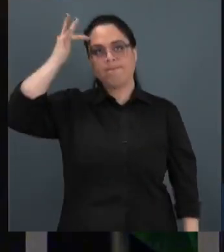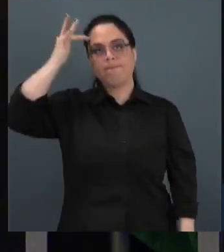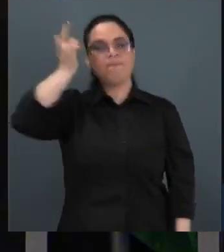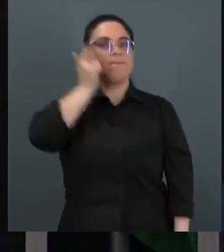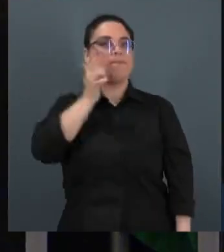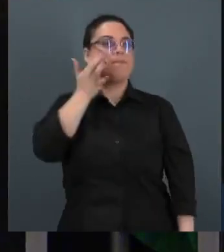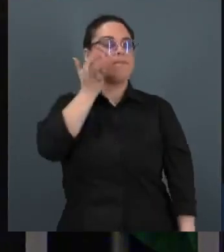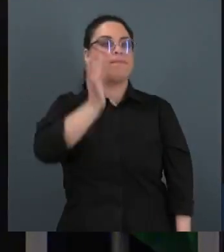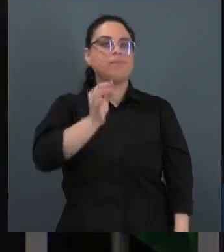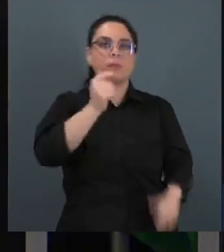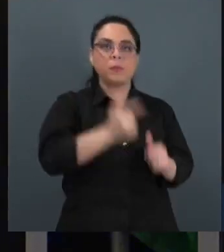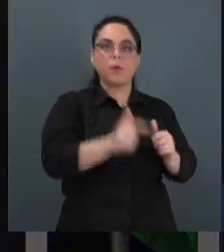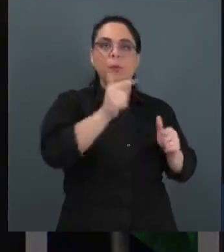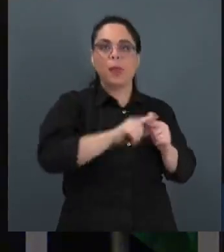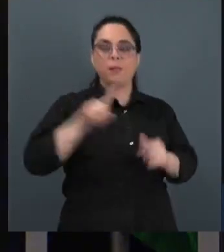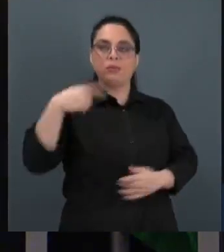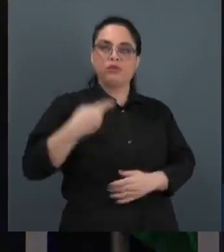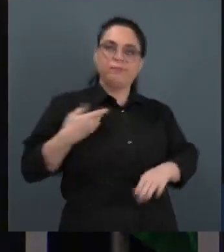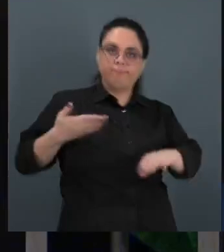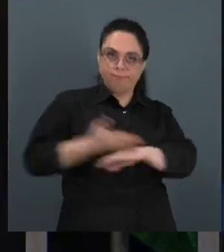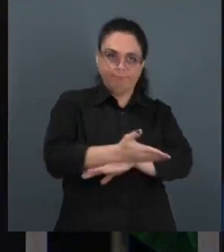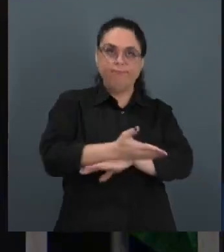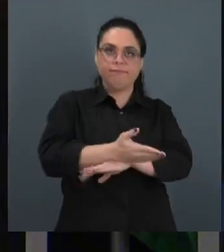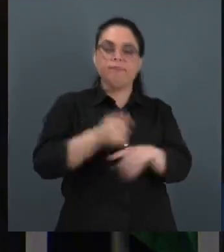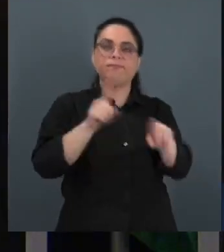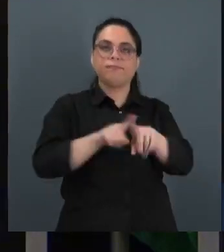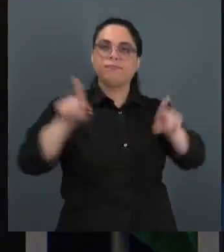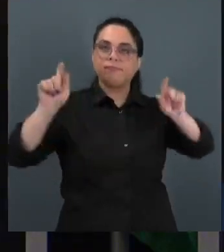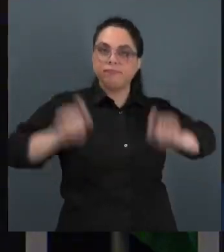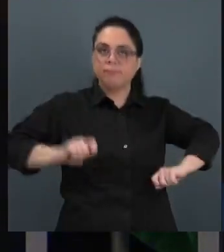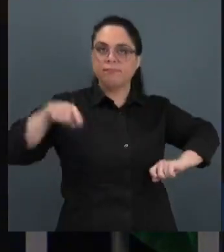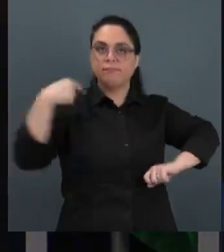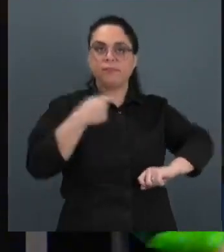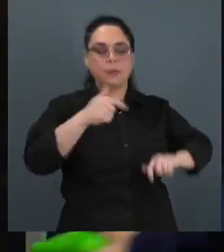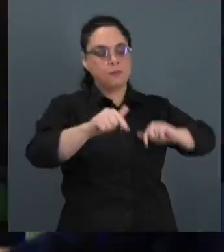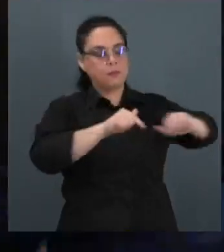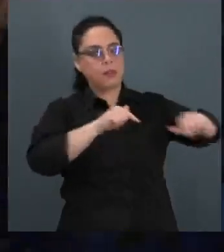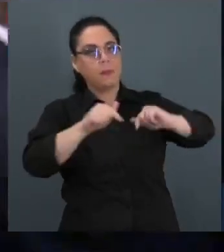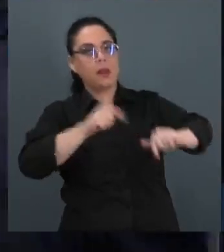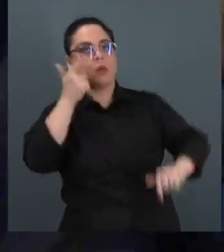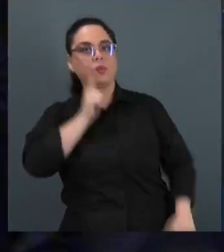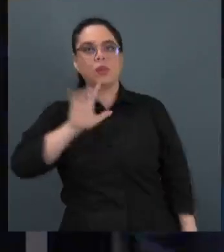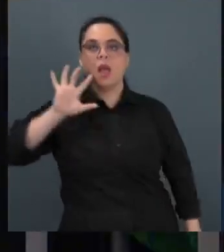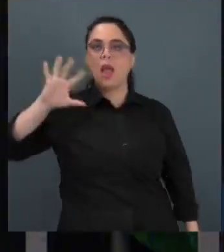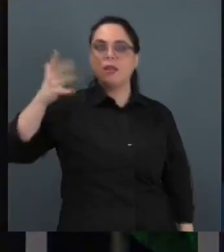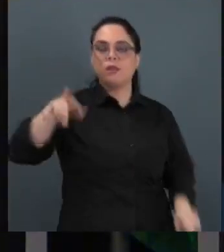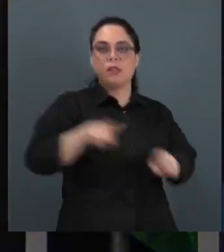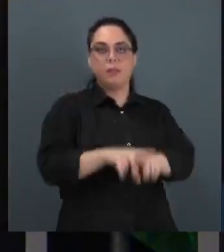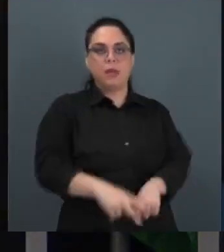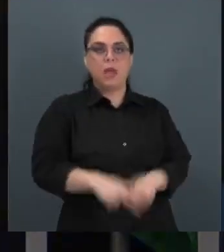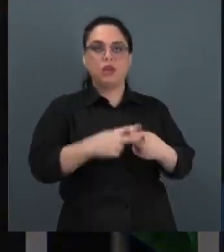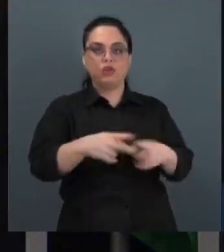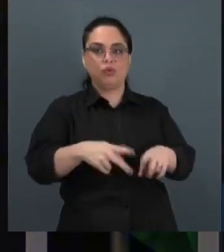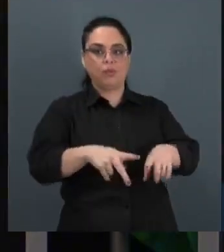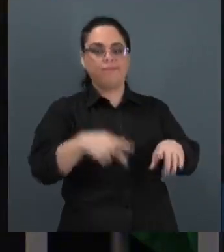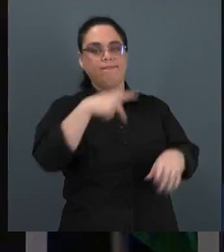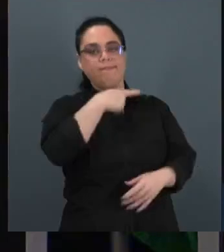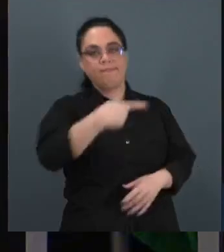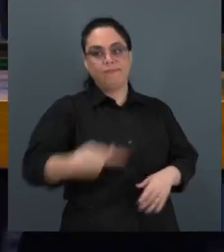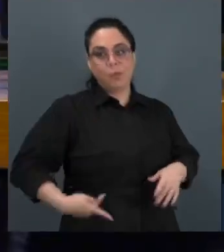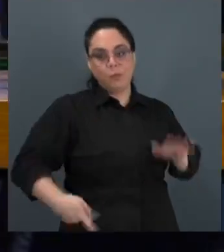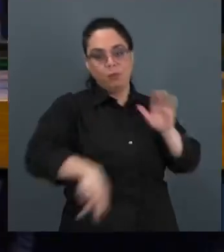os problemas em que estamos imersos e possamos juntos trabalhar para resolver e ajustar as contas públicas do nosso país. Obrigado, senhor